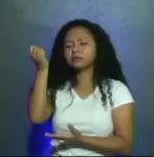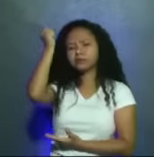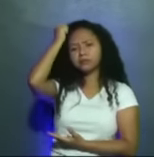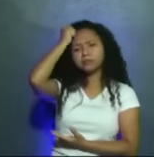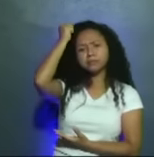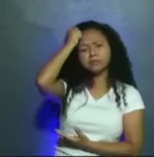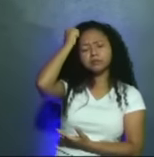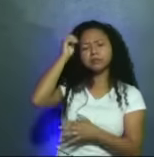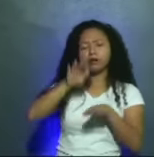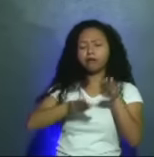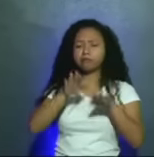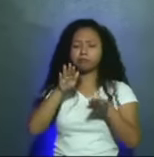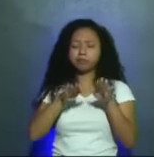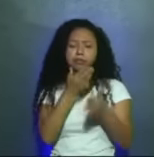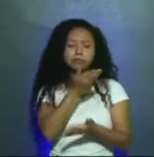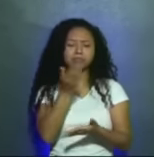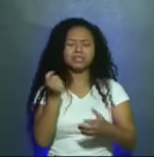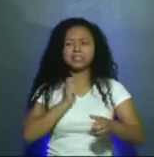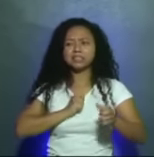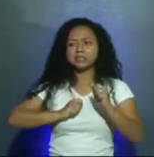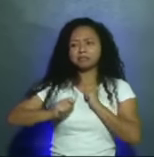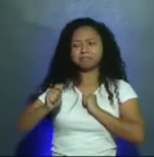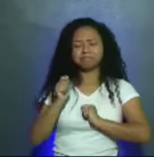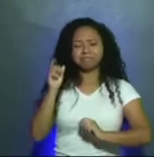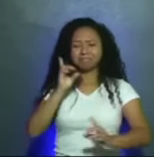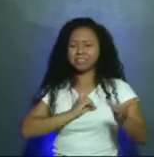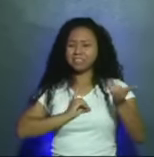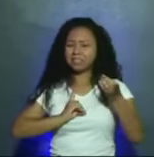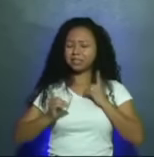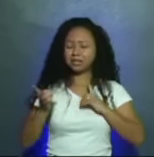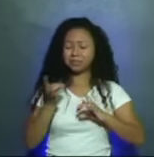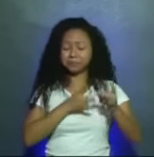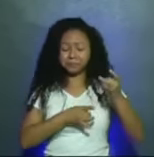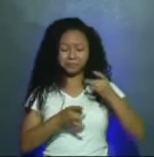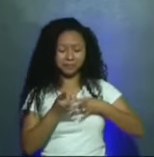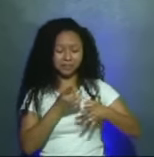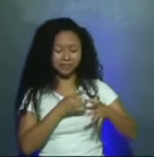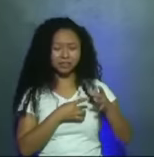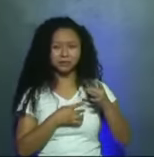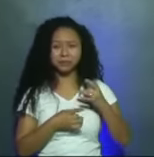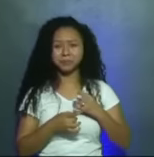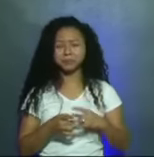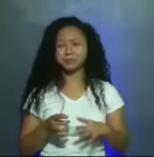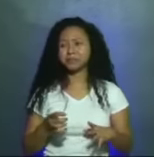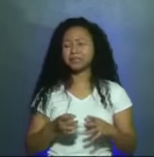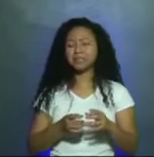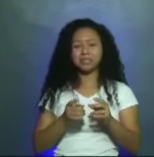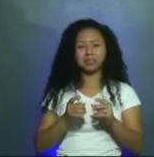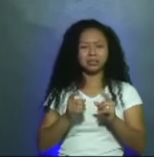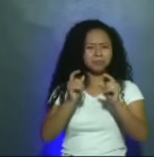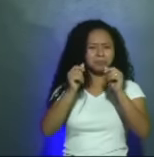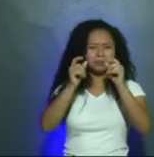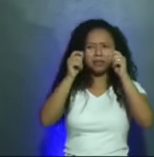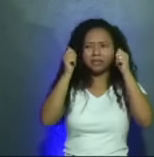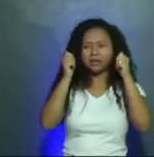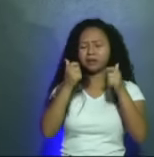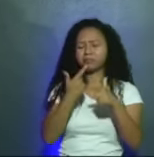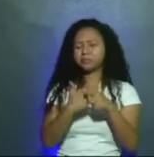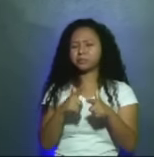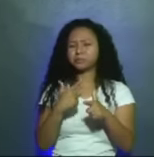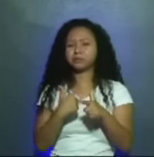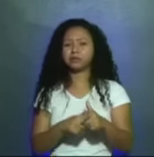você anda muito ansioso, deprimido, com muito medo, talvez endividado, talvez você brigou com seu cônjuge,